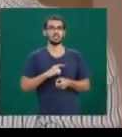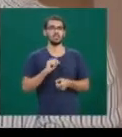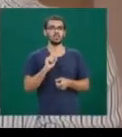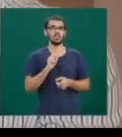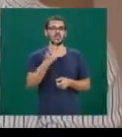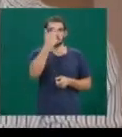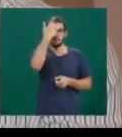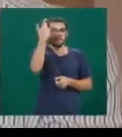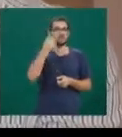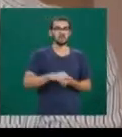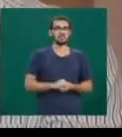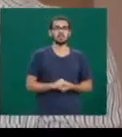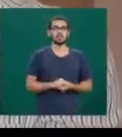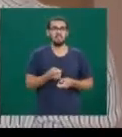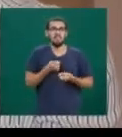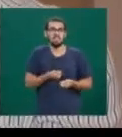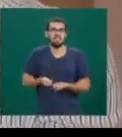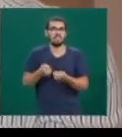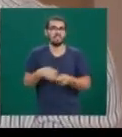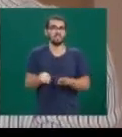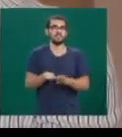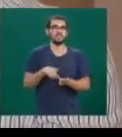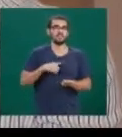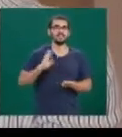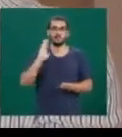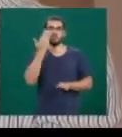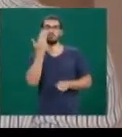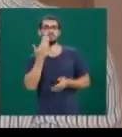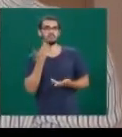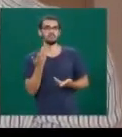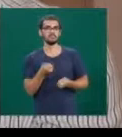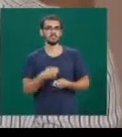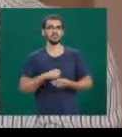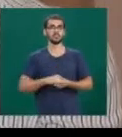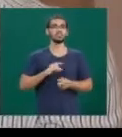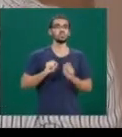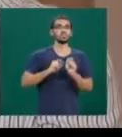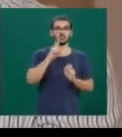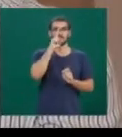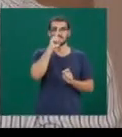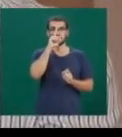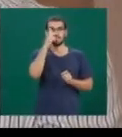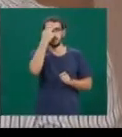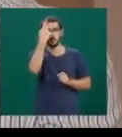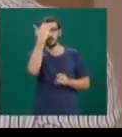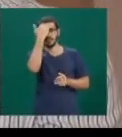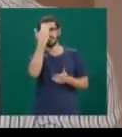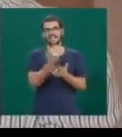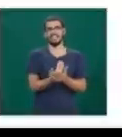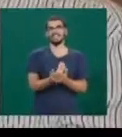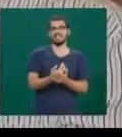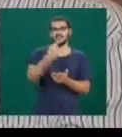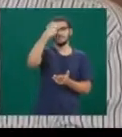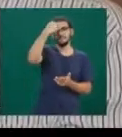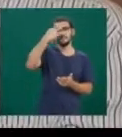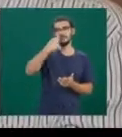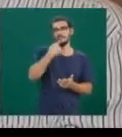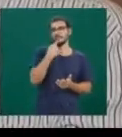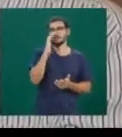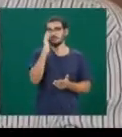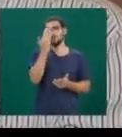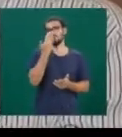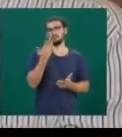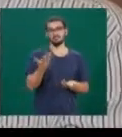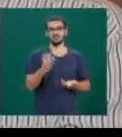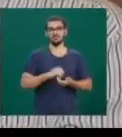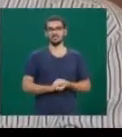falsidade ideológica e, obviamente, isso está implícito um risco. Qual o risco? De alguém acreditar num perfil falso. Na dúvida, não